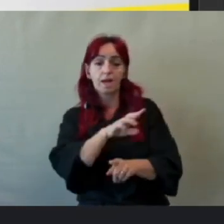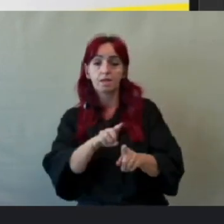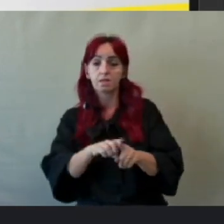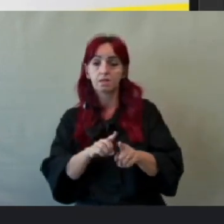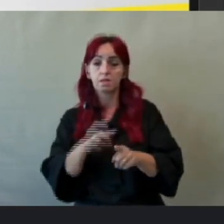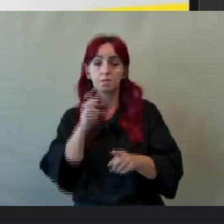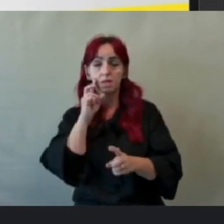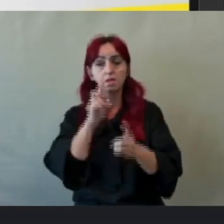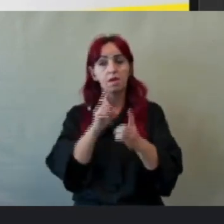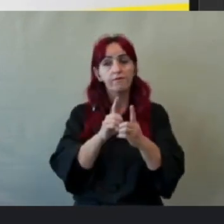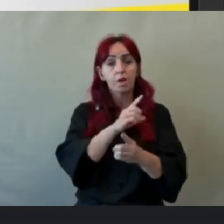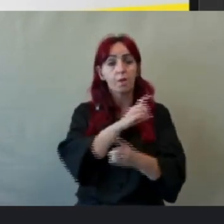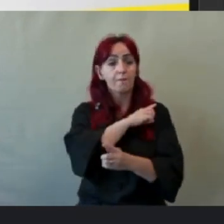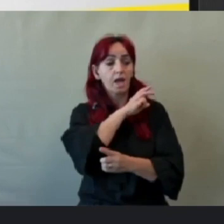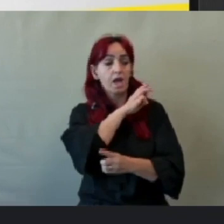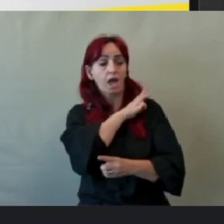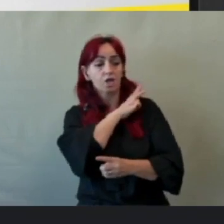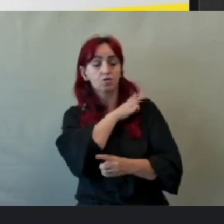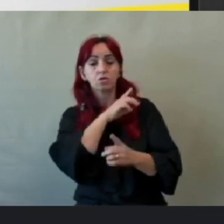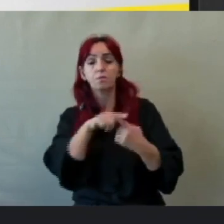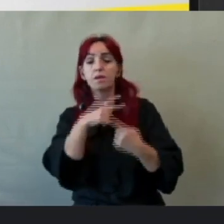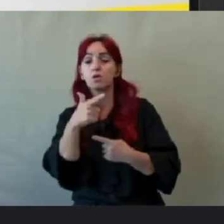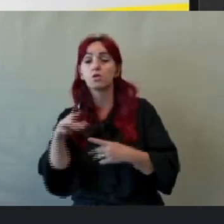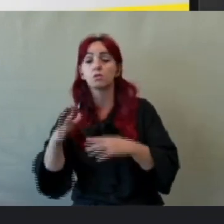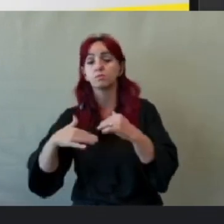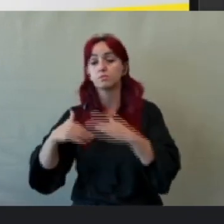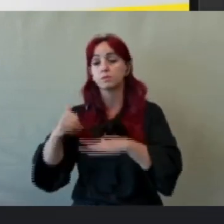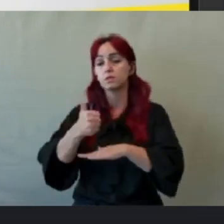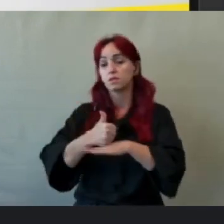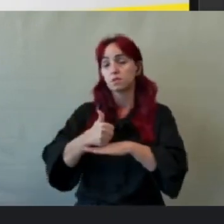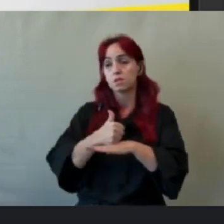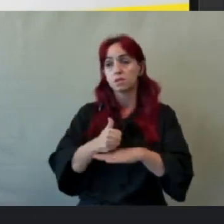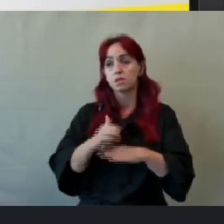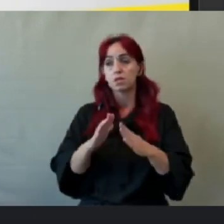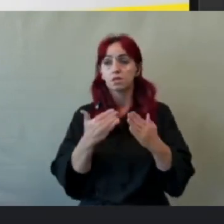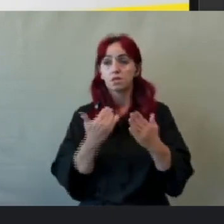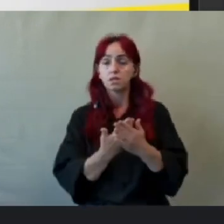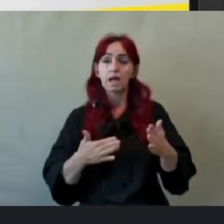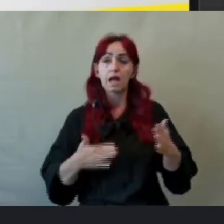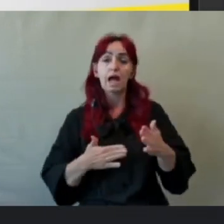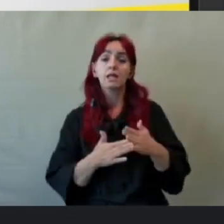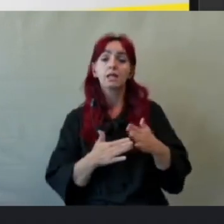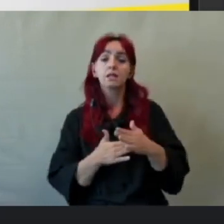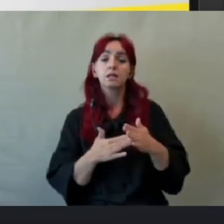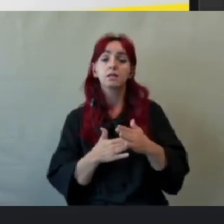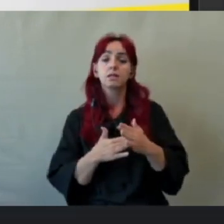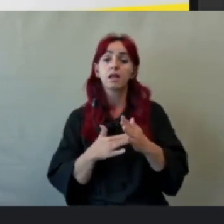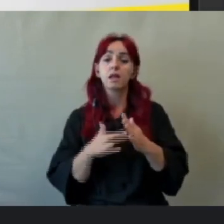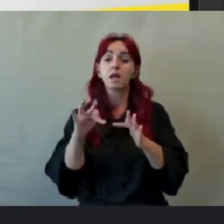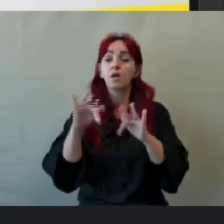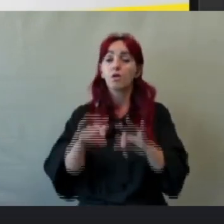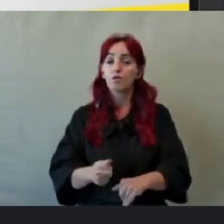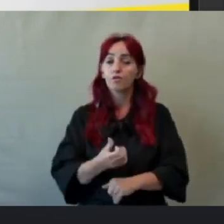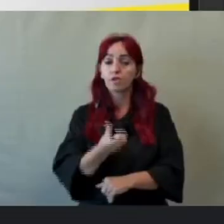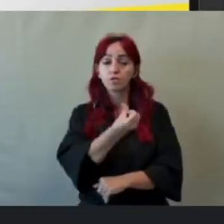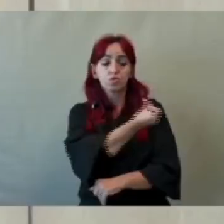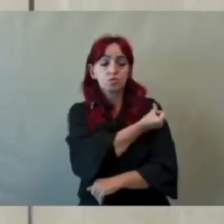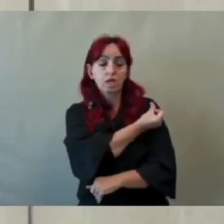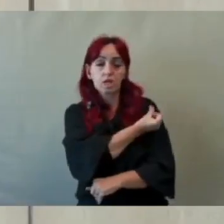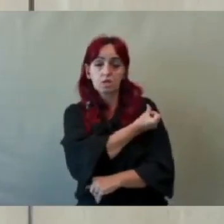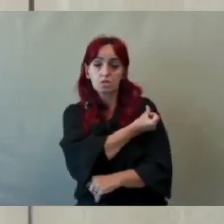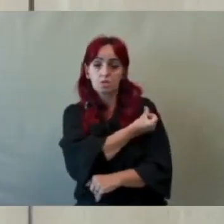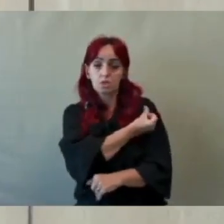médio ao dos ou das demais profissionais com escolaridade equivalente até o final do 6º ano de vigência deste Plano